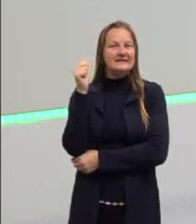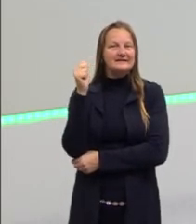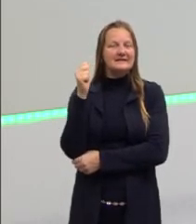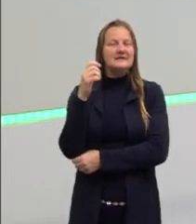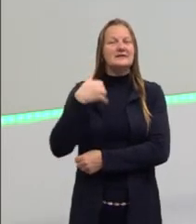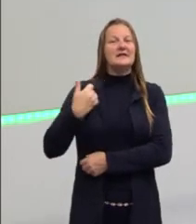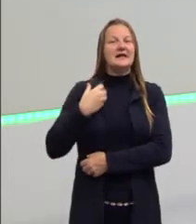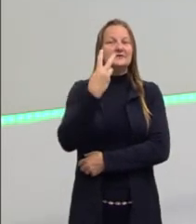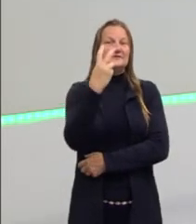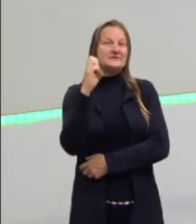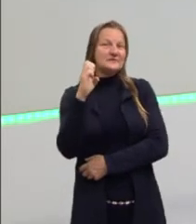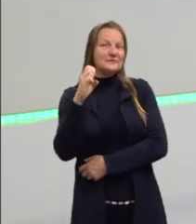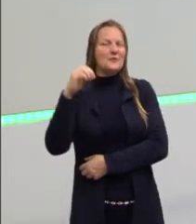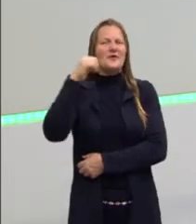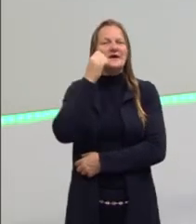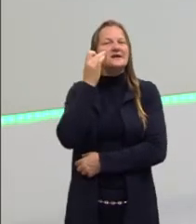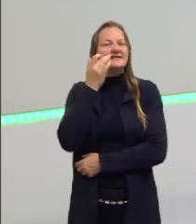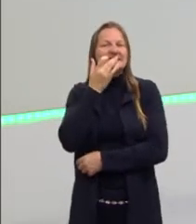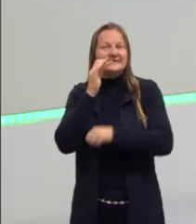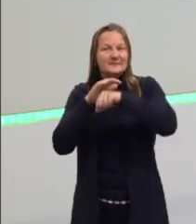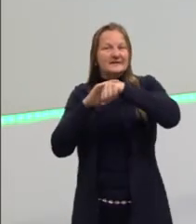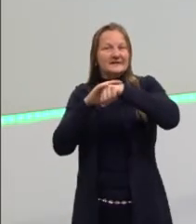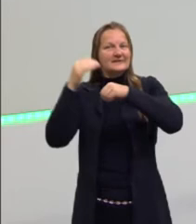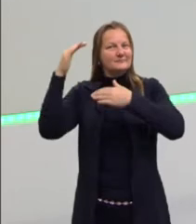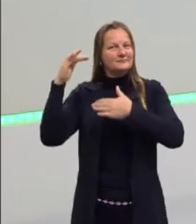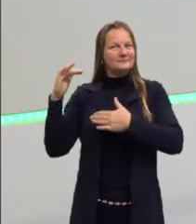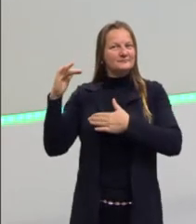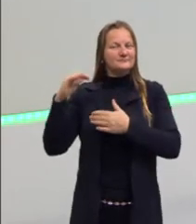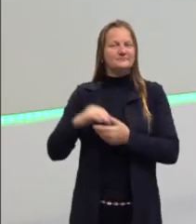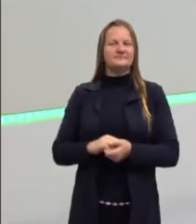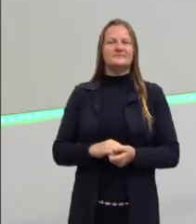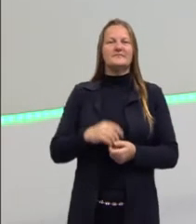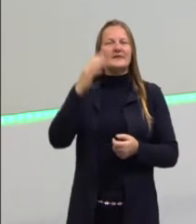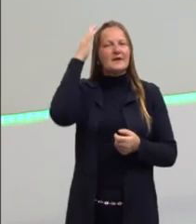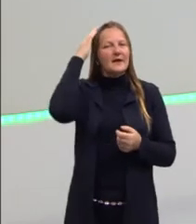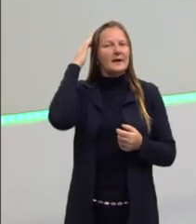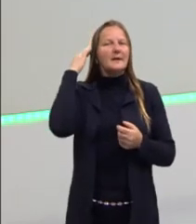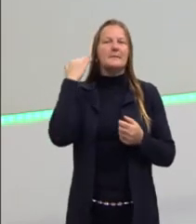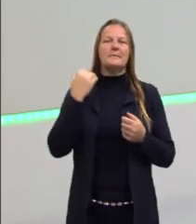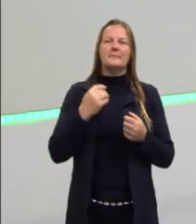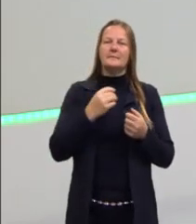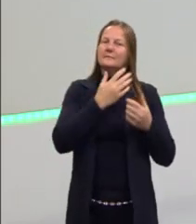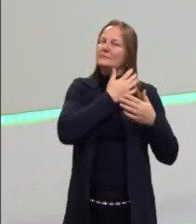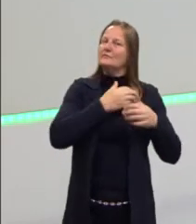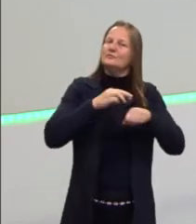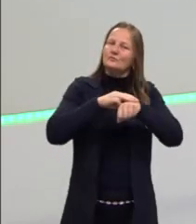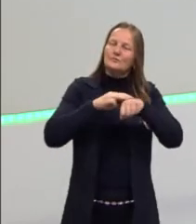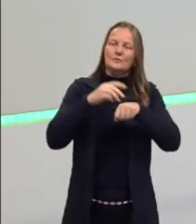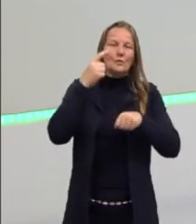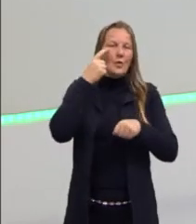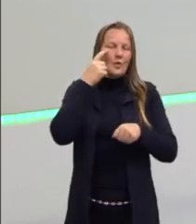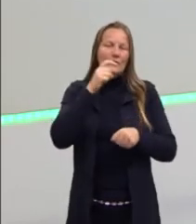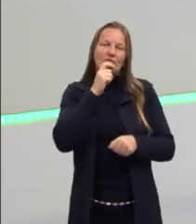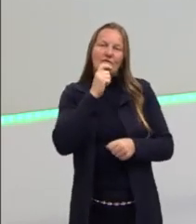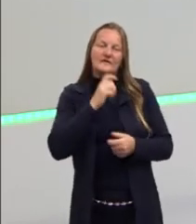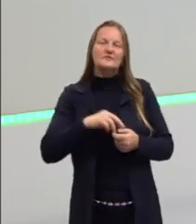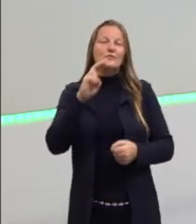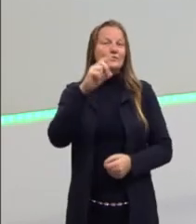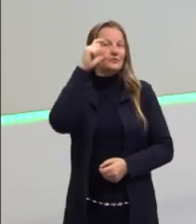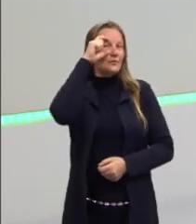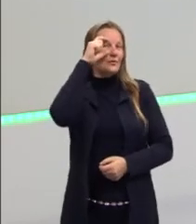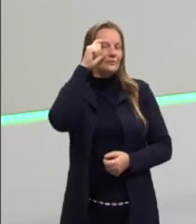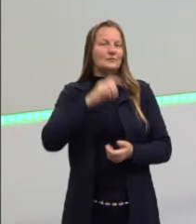sou branca de baixa estatura cabelos castanhos escuros olhos verdes uso óculos